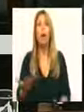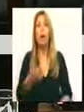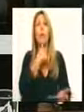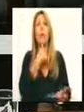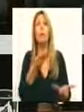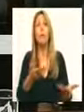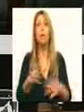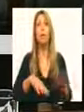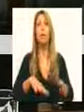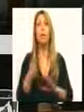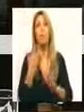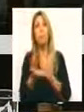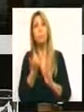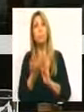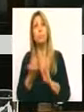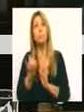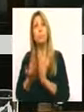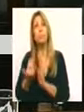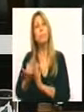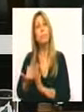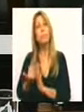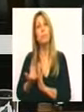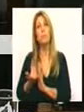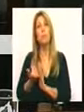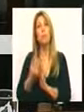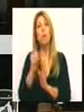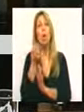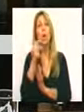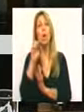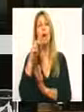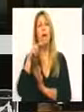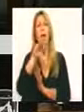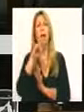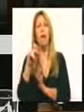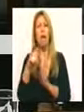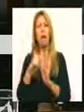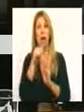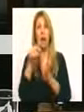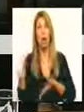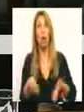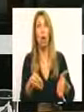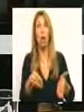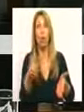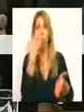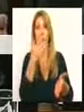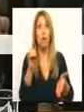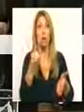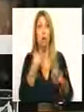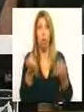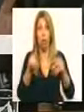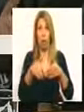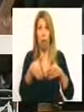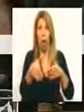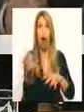retirar essa carga orgânica do rio, caso contrário, ela voltará a acontecer um dia destes, quando houver outra